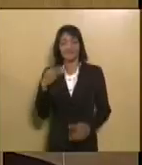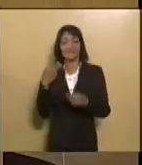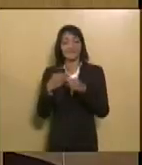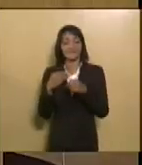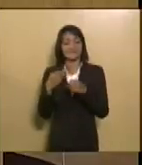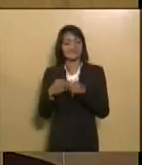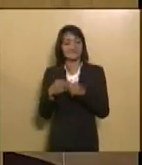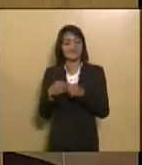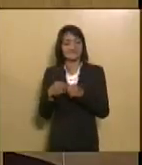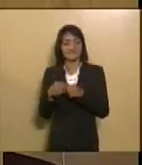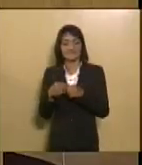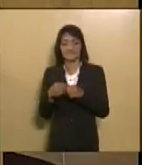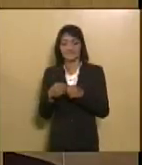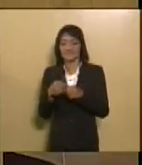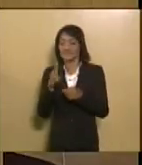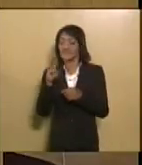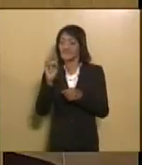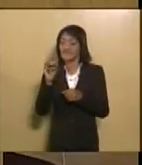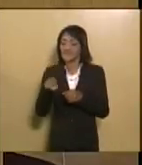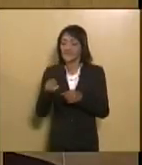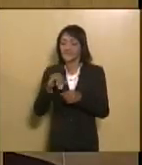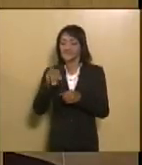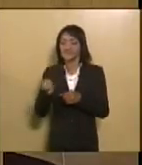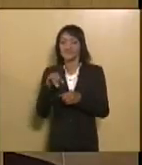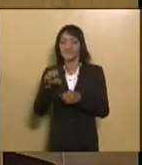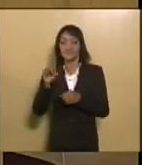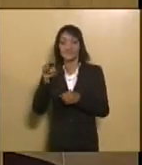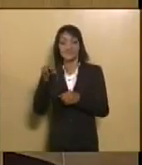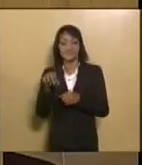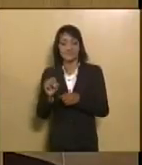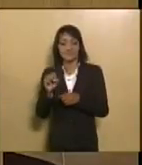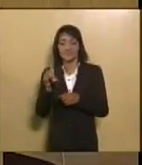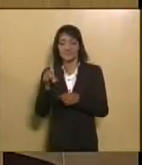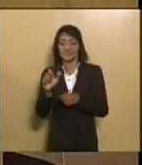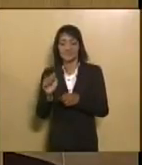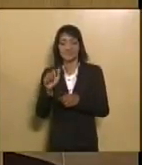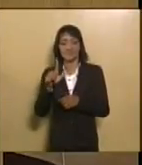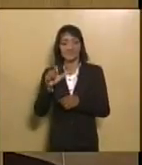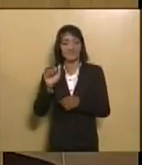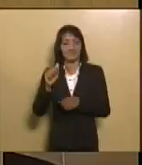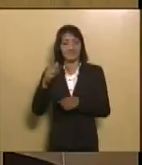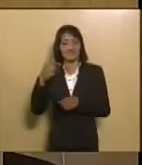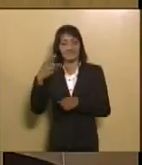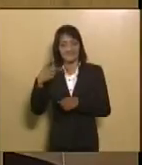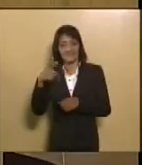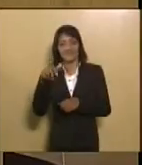município de Bom Jesus da Lapa, na Bahia. Eu fui